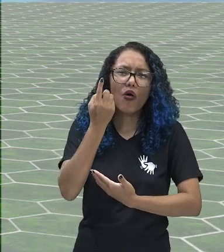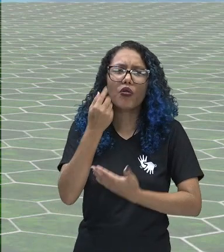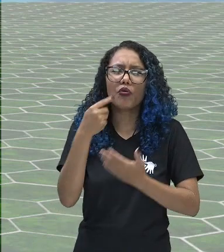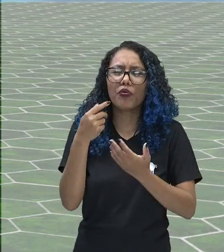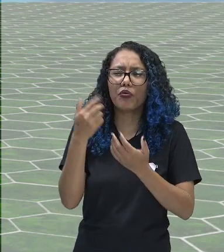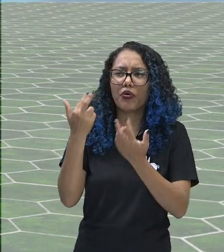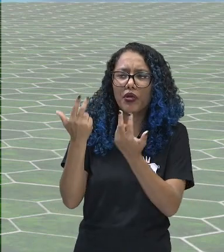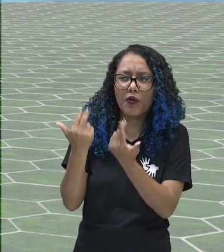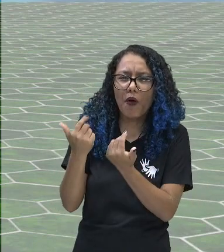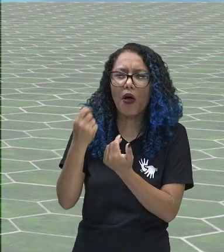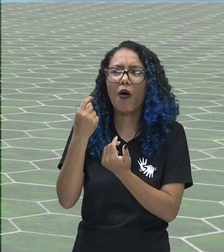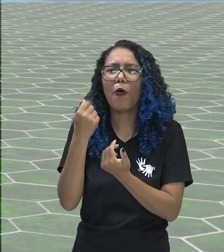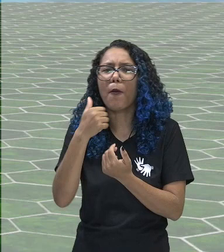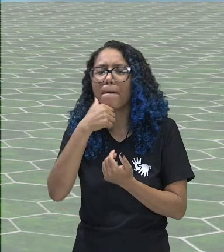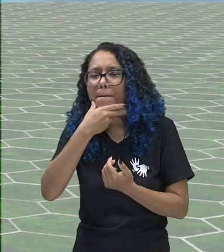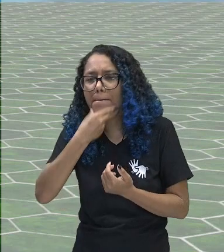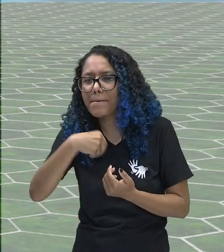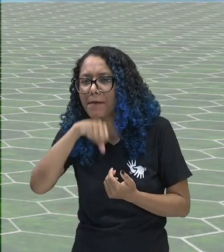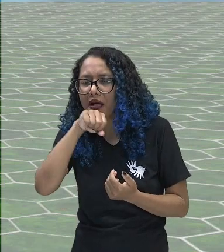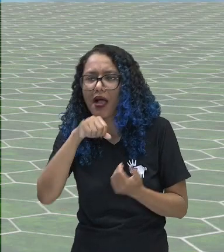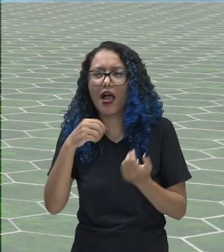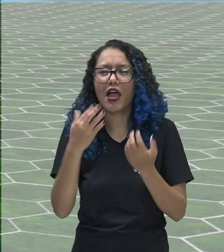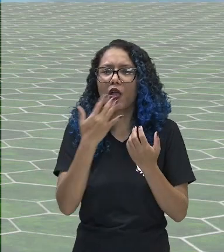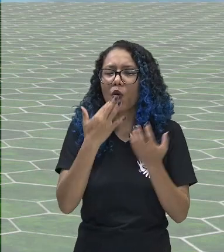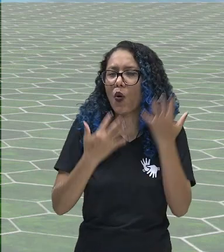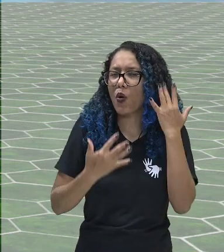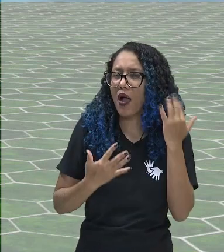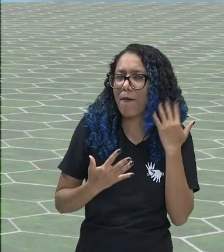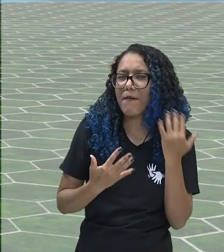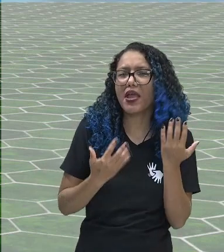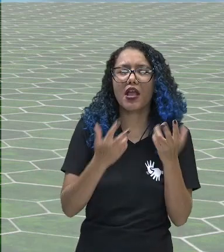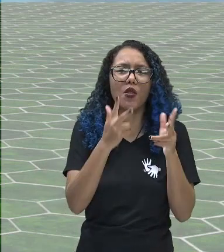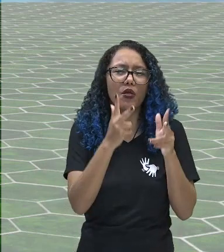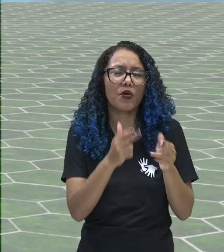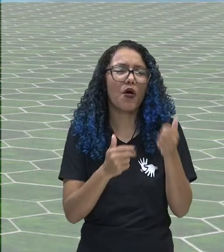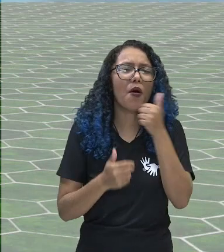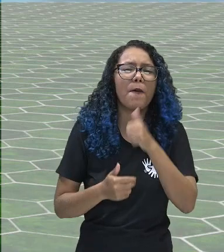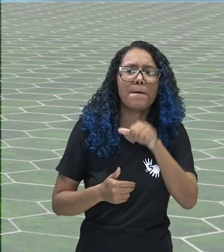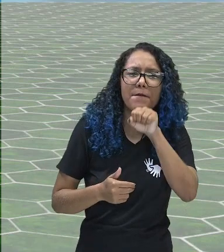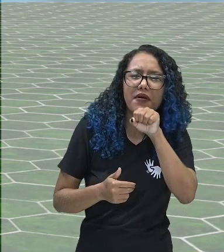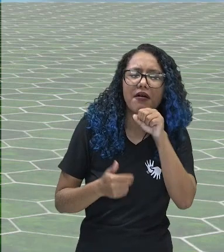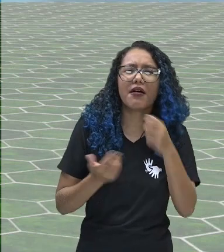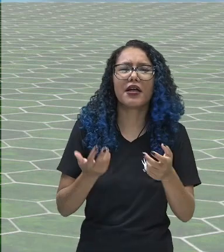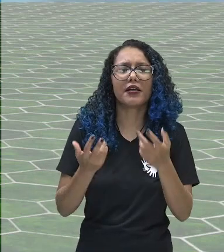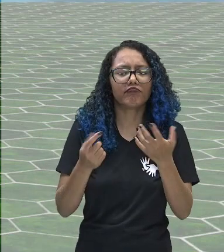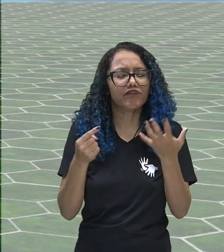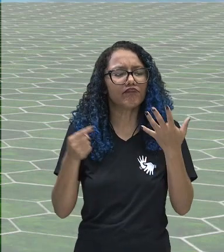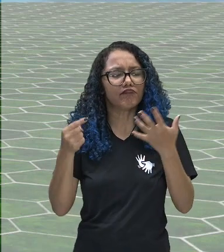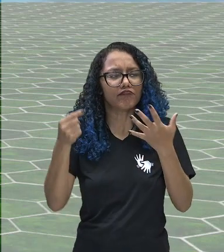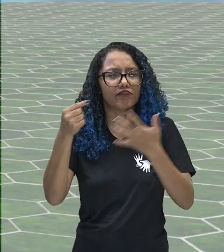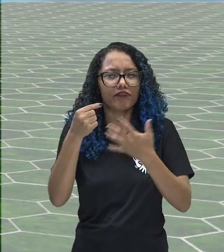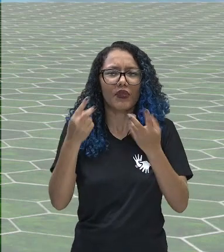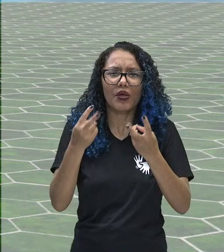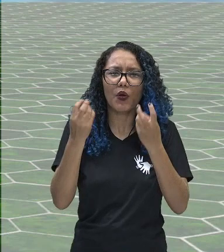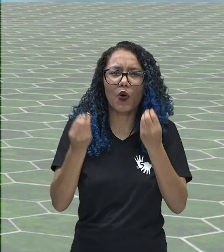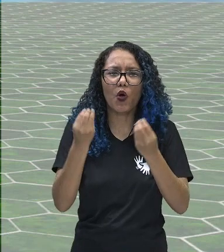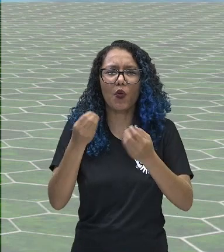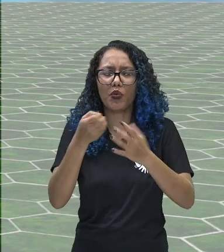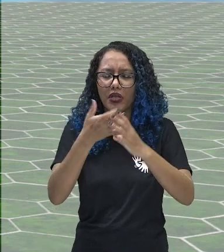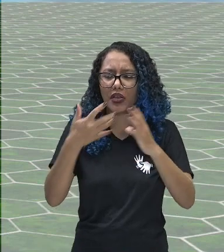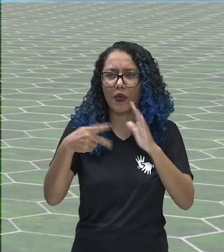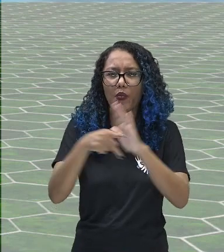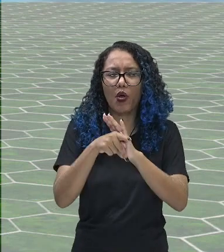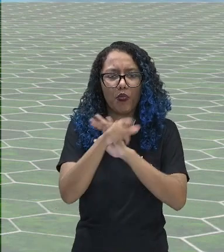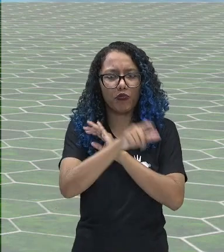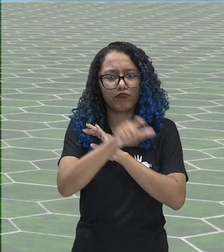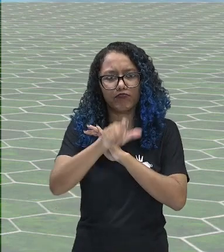a cor do cabelo da mãe, e assim você vai percebendo as características dos indivíduos.